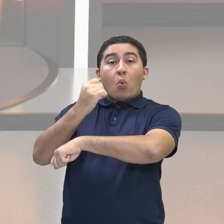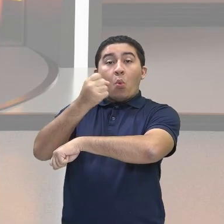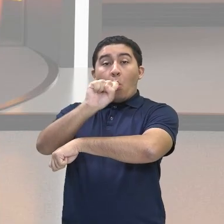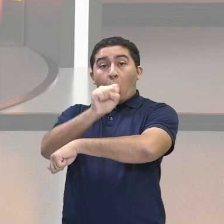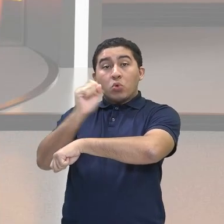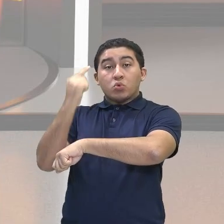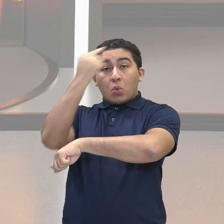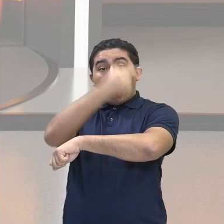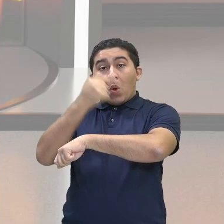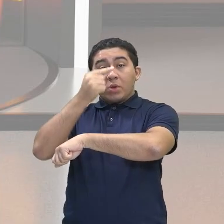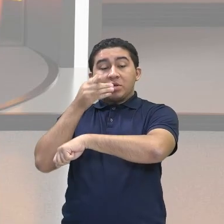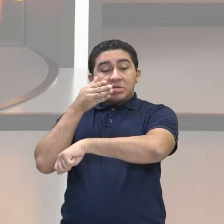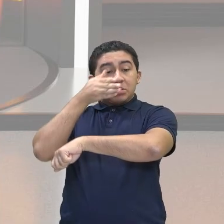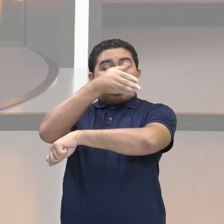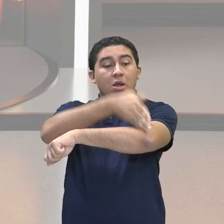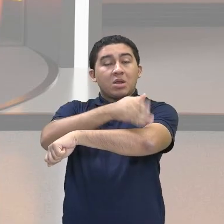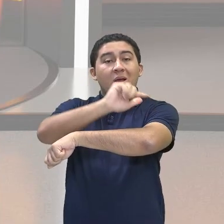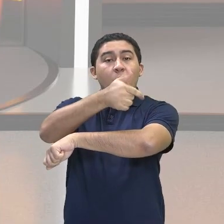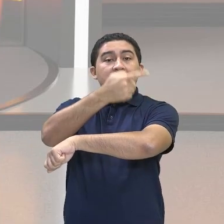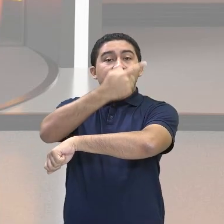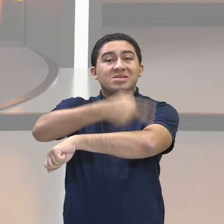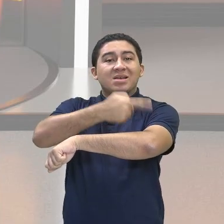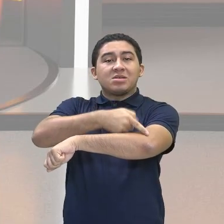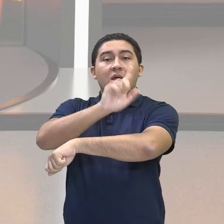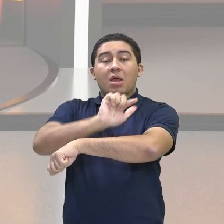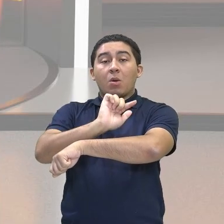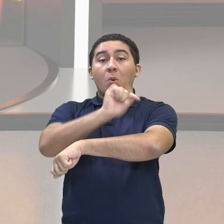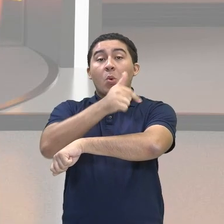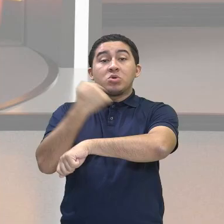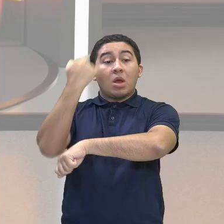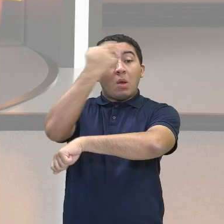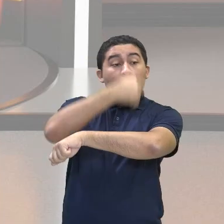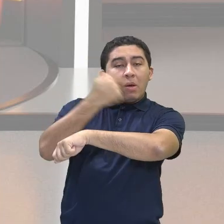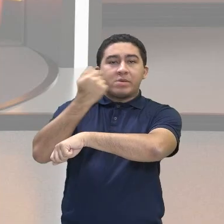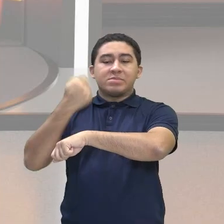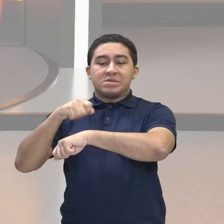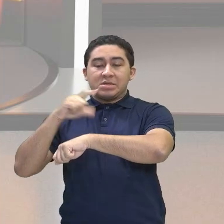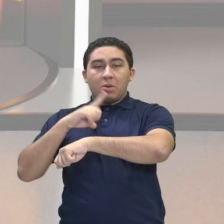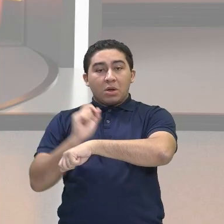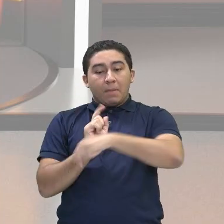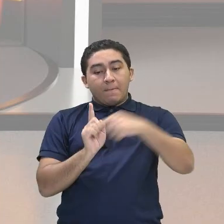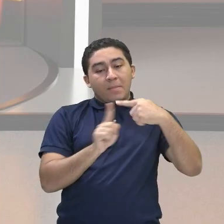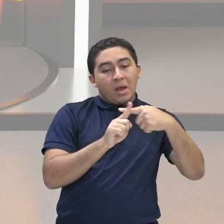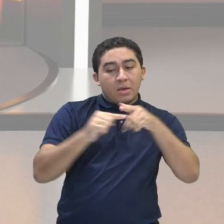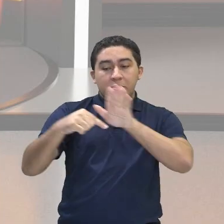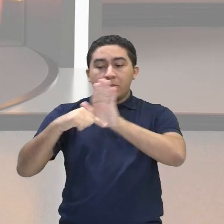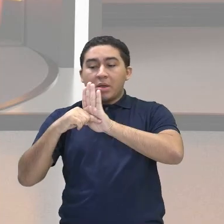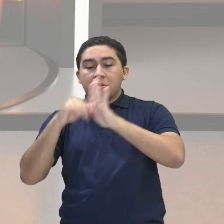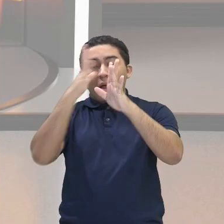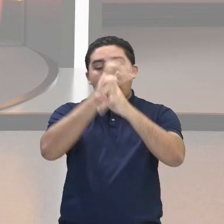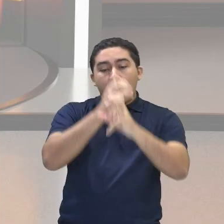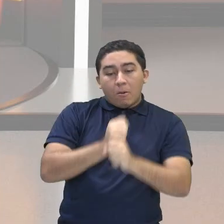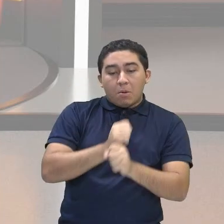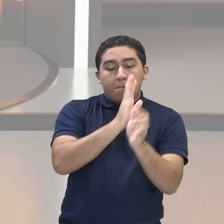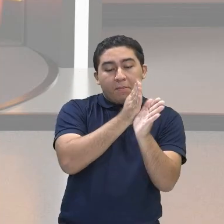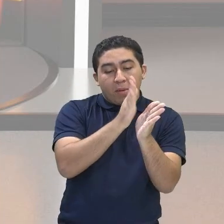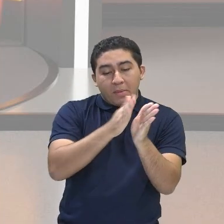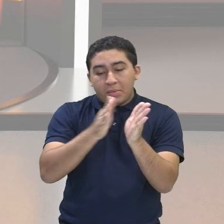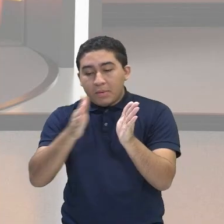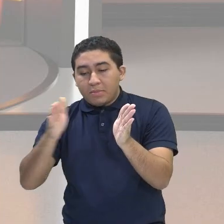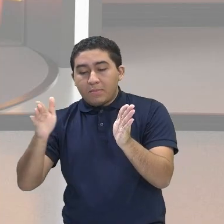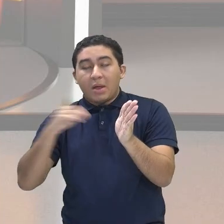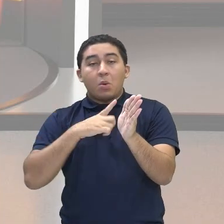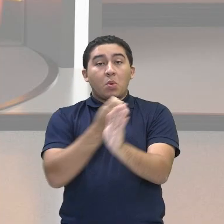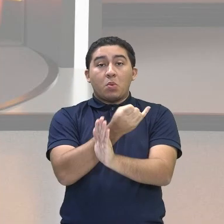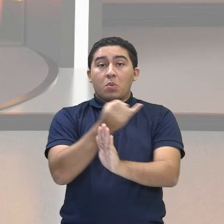cidade Y era um outro fuso horário. Aí você precisa fazer o passo a passo e ir somando ali a quantidade